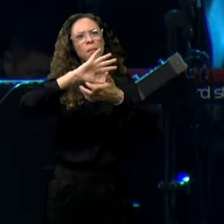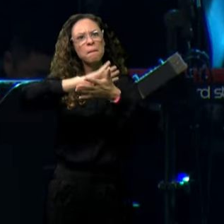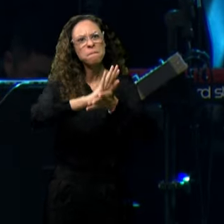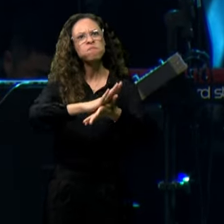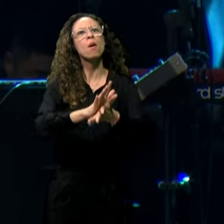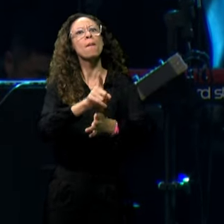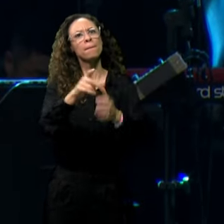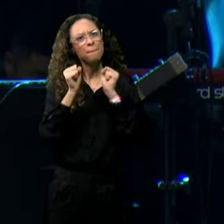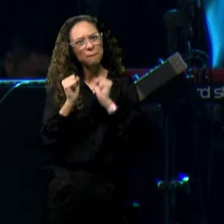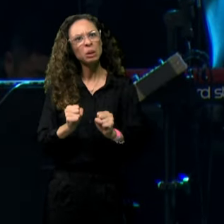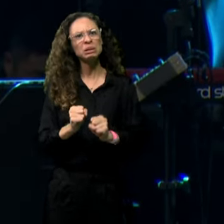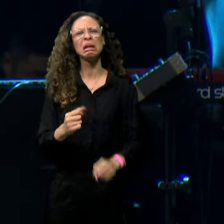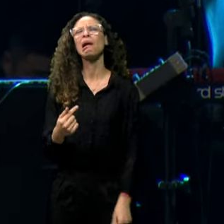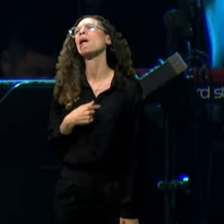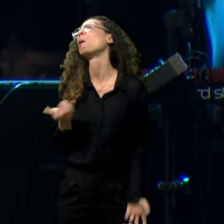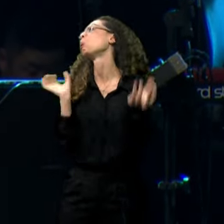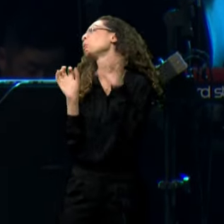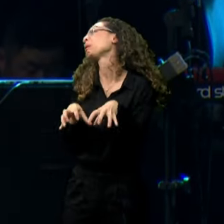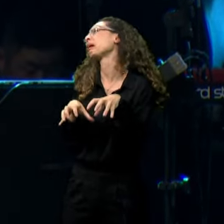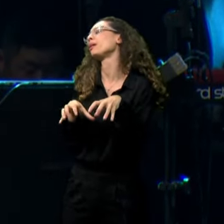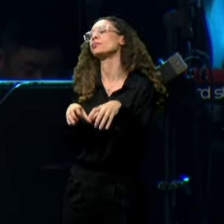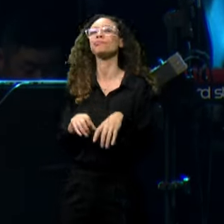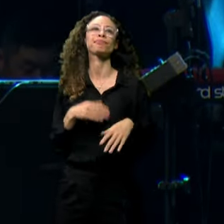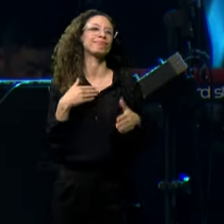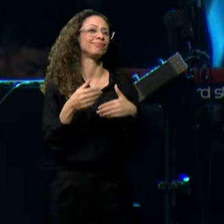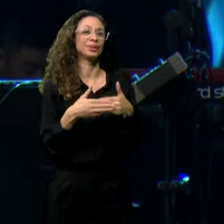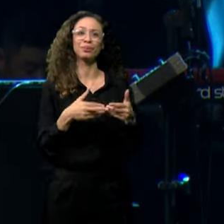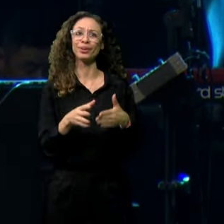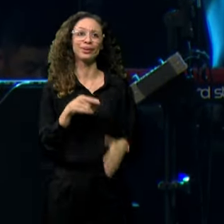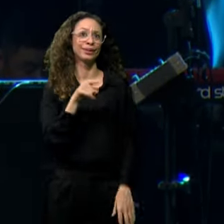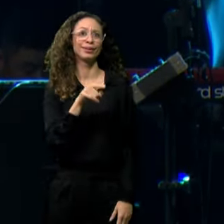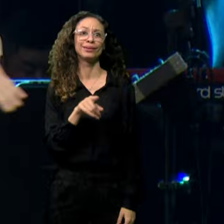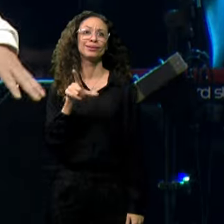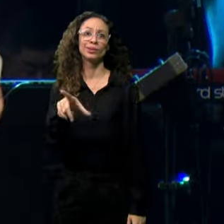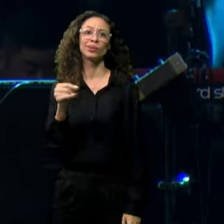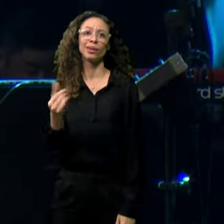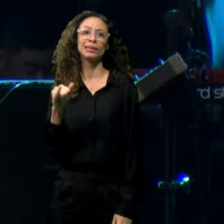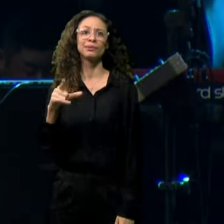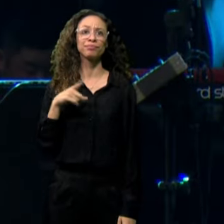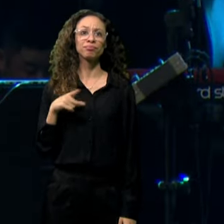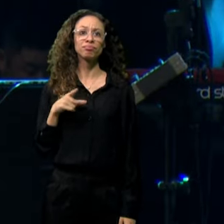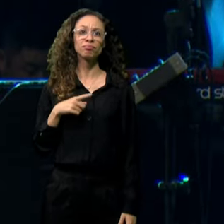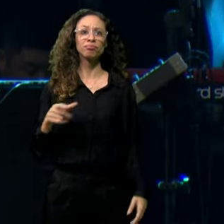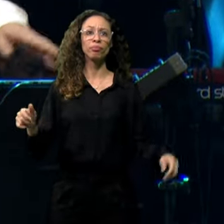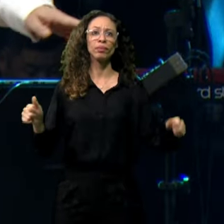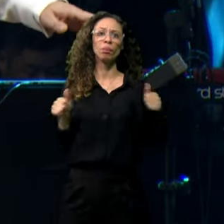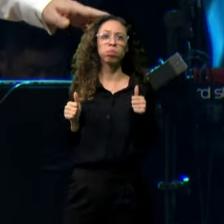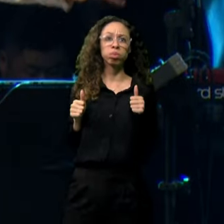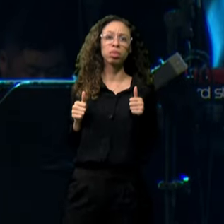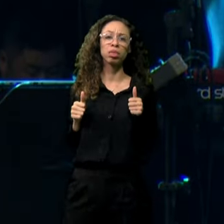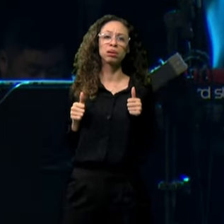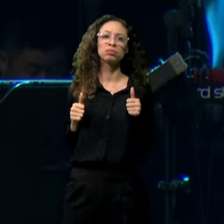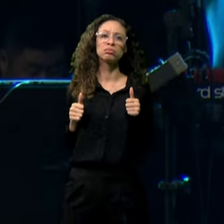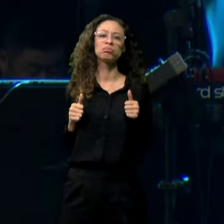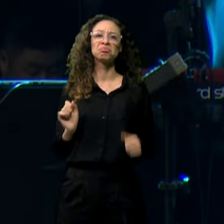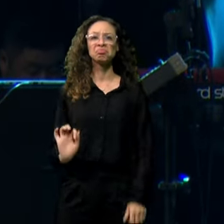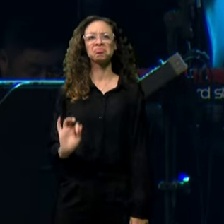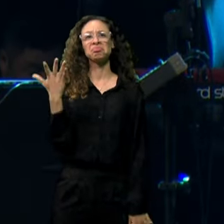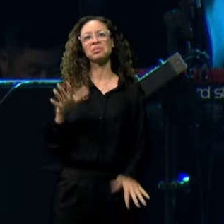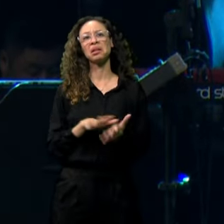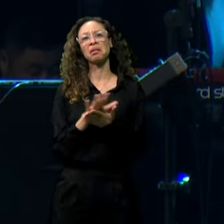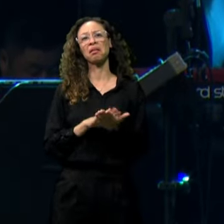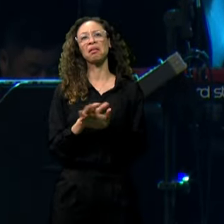eu não queria isso já não importa agora a única coisa pode decidir é você daqueles que não acontece nada tá tudo bem só